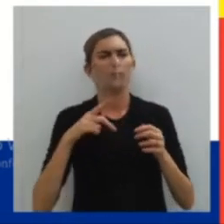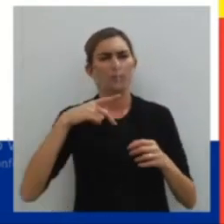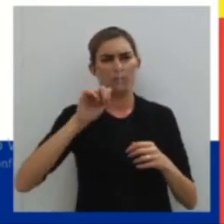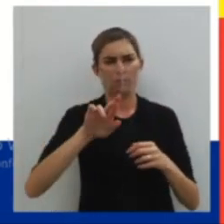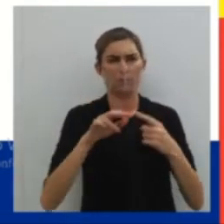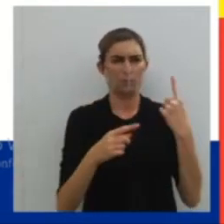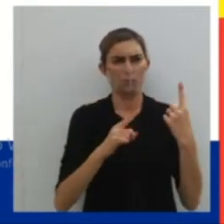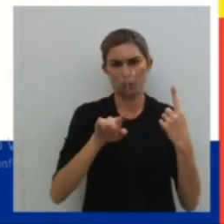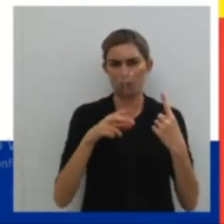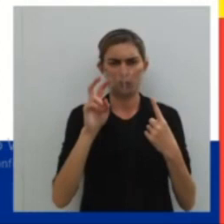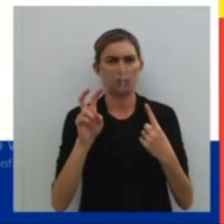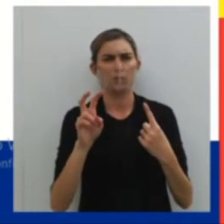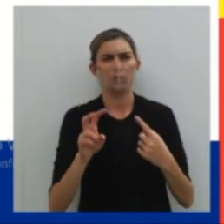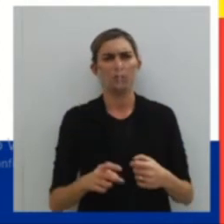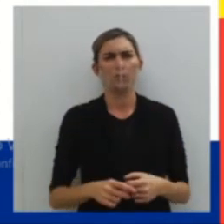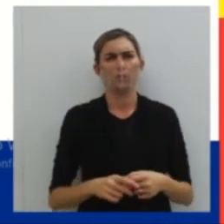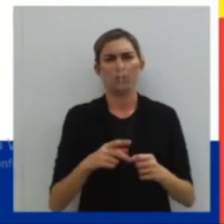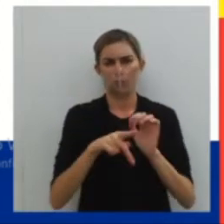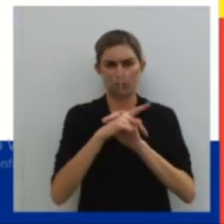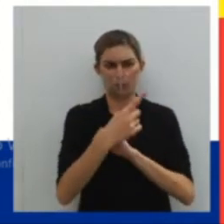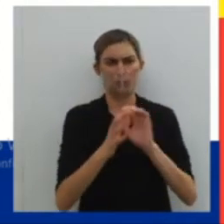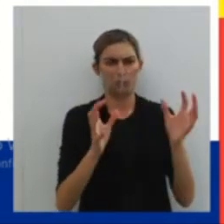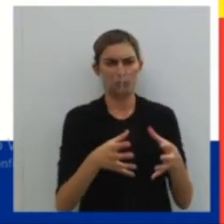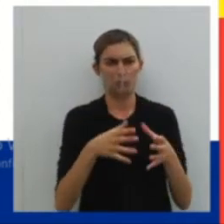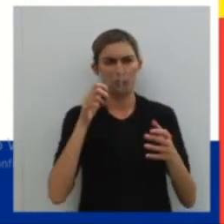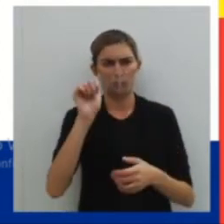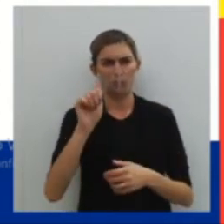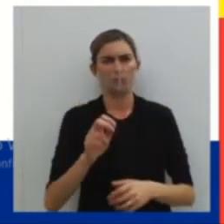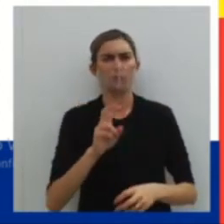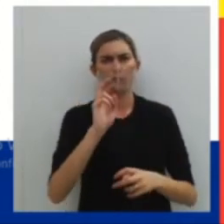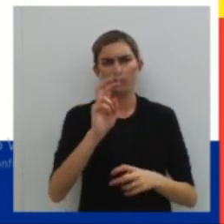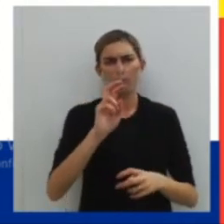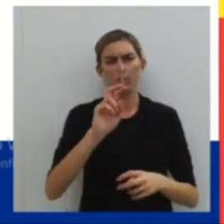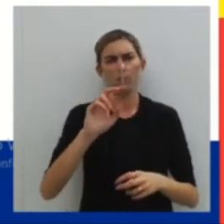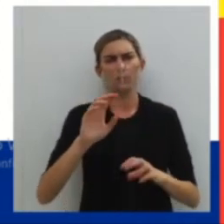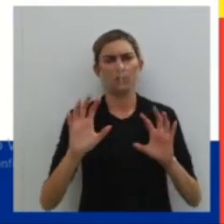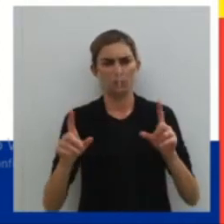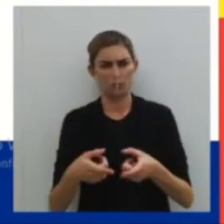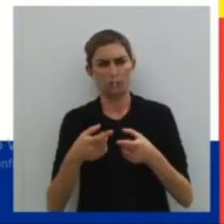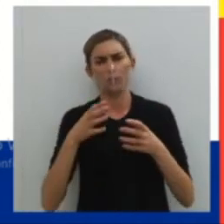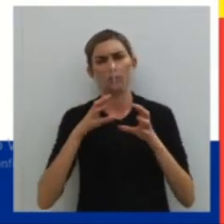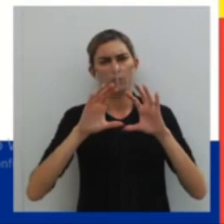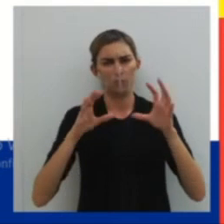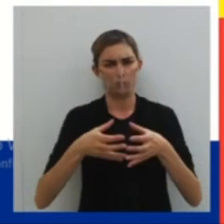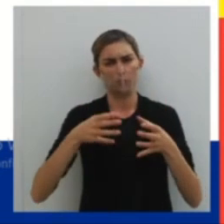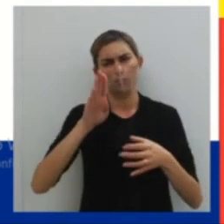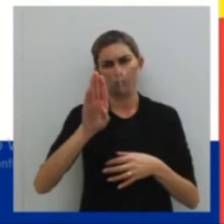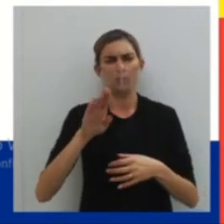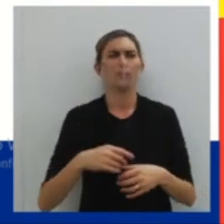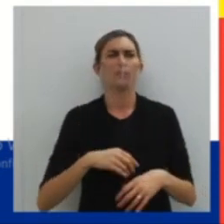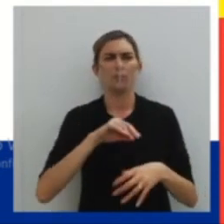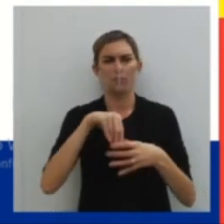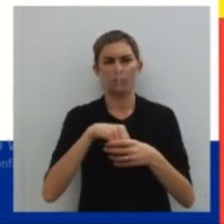ordenado 1, 5. 1 faz parte do conjunto A e 5 faz parte do conjunto B. Então eu vou agregar